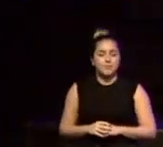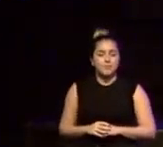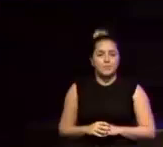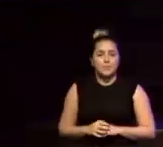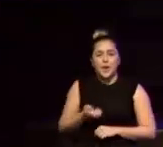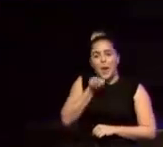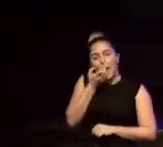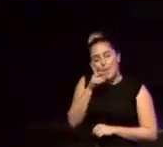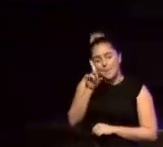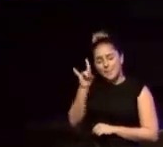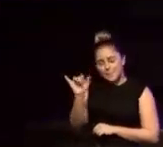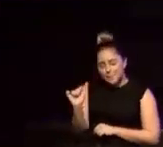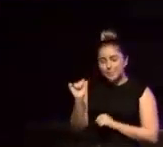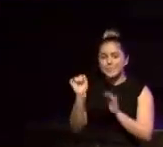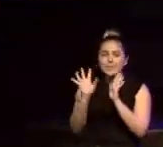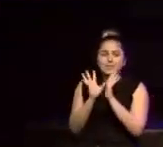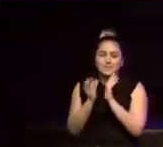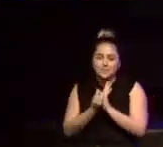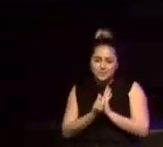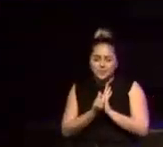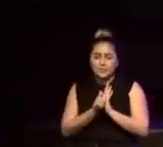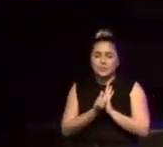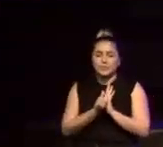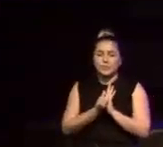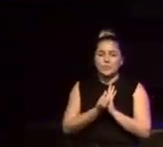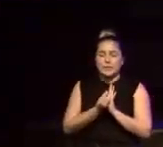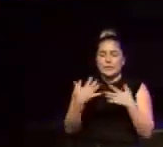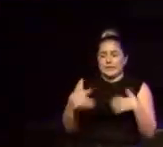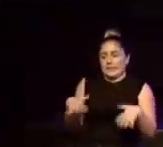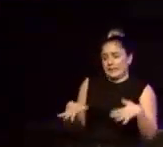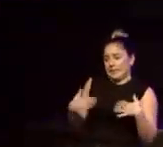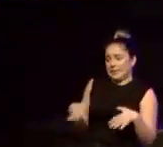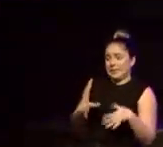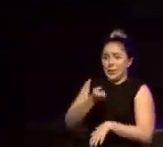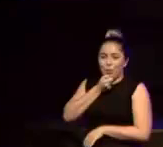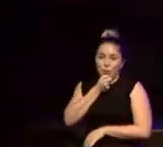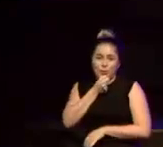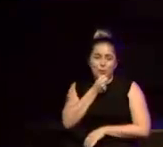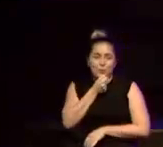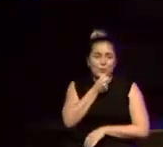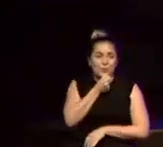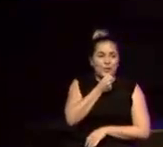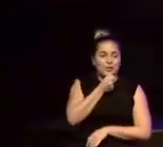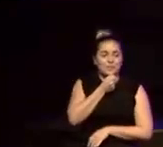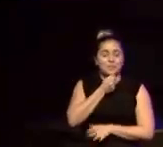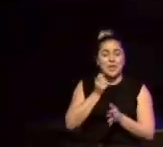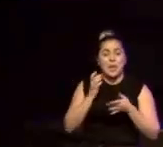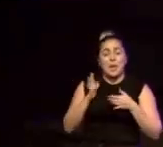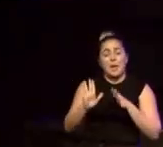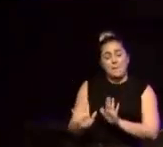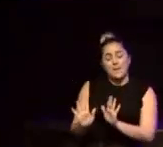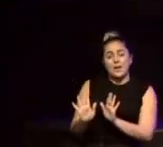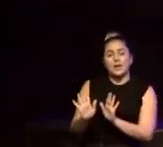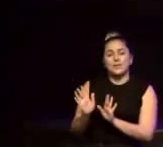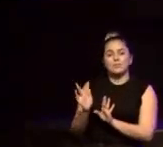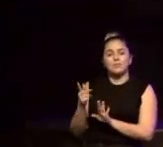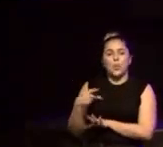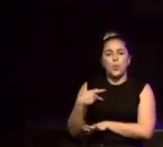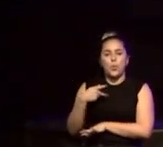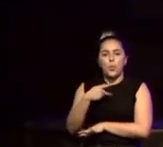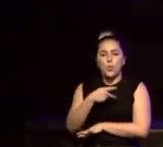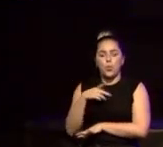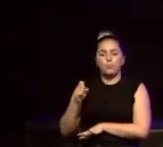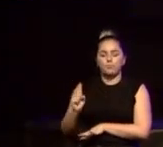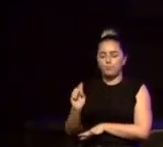Bom dia, igreja. Um pouco nervosa, confesso. Mas quando o bispo André me fez